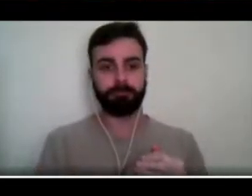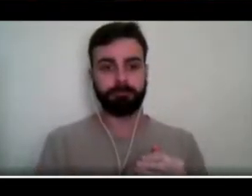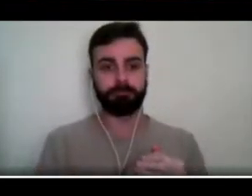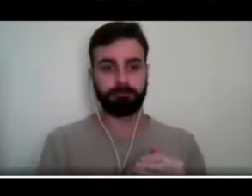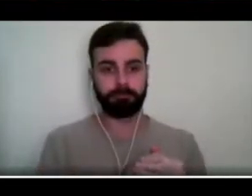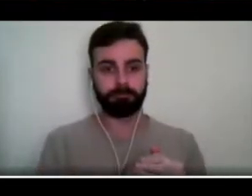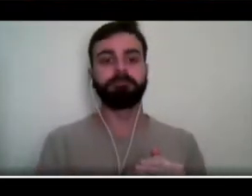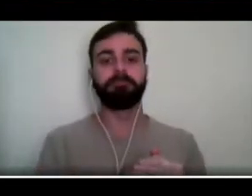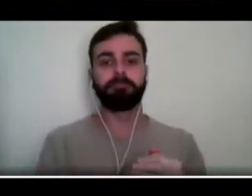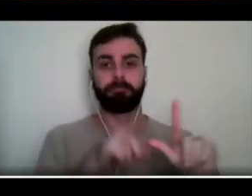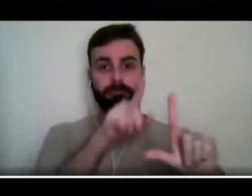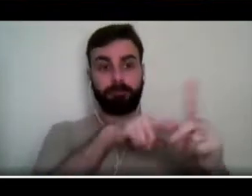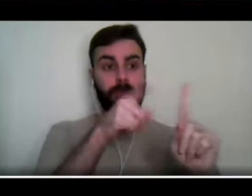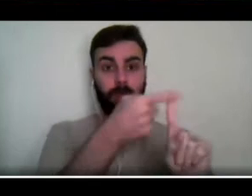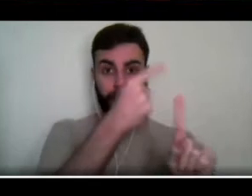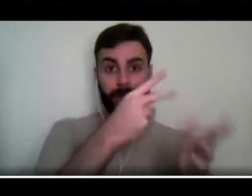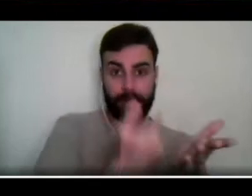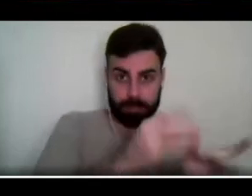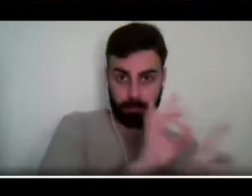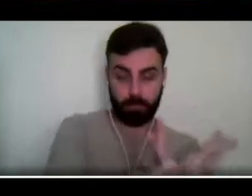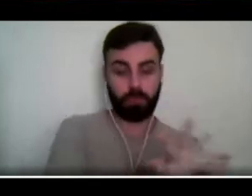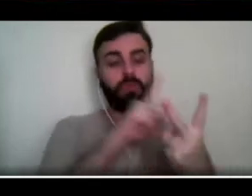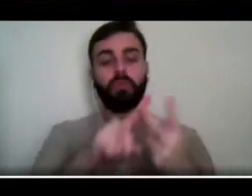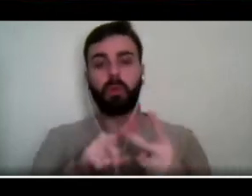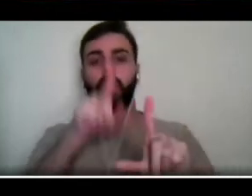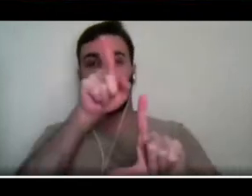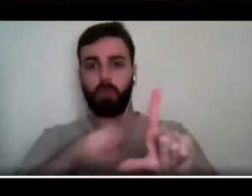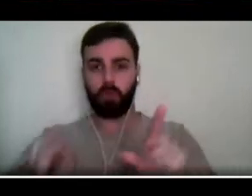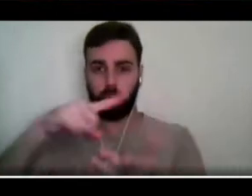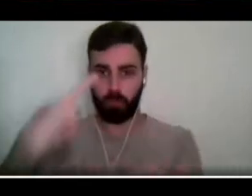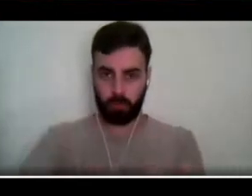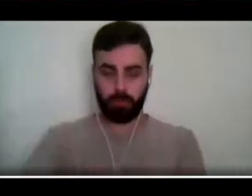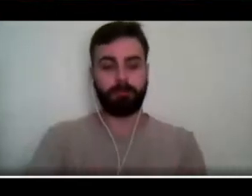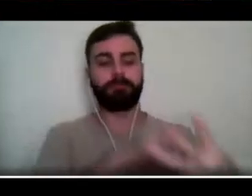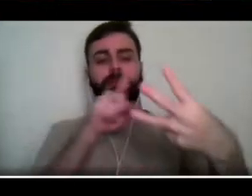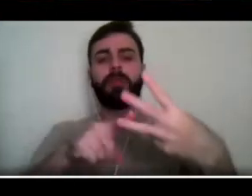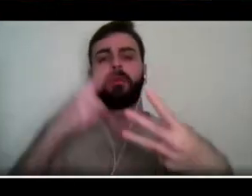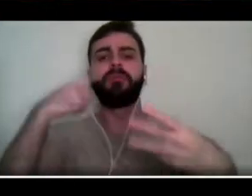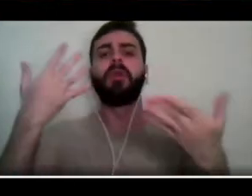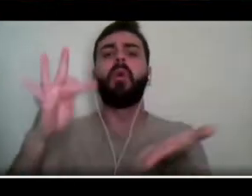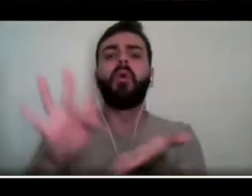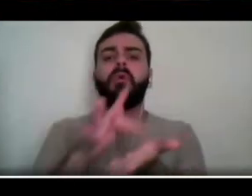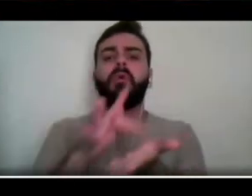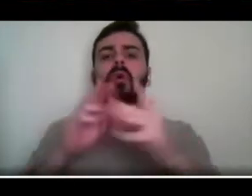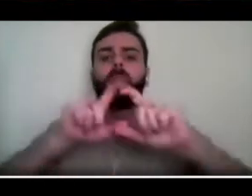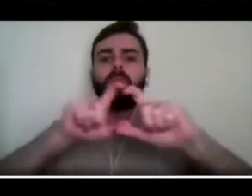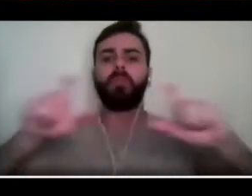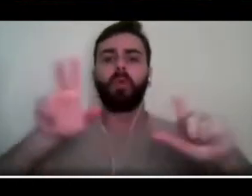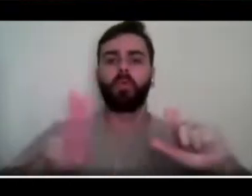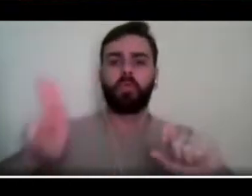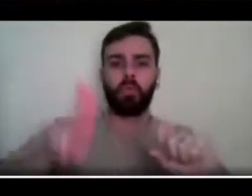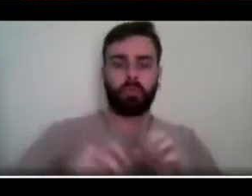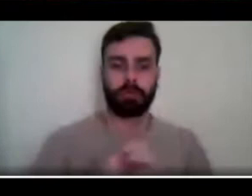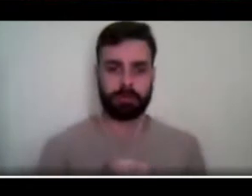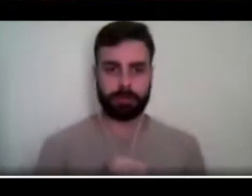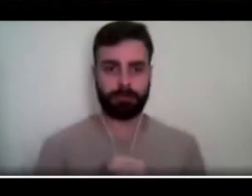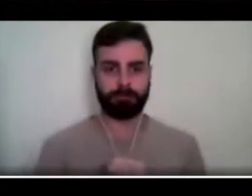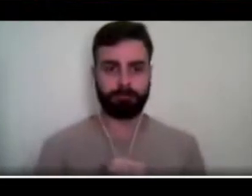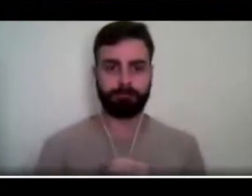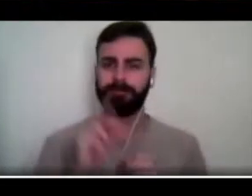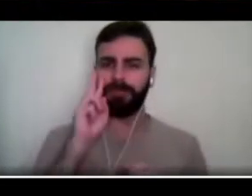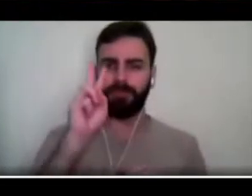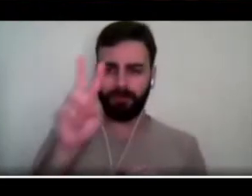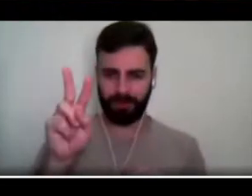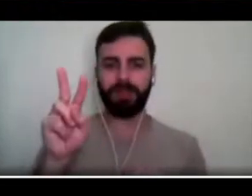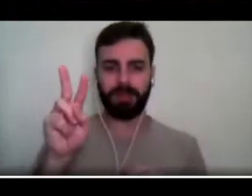ver quais são as equações pertinentes para resolver esse problema. Então, isso aqui, os dois grilos, eles têm um